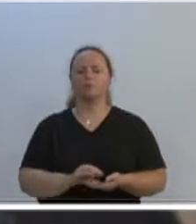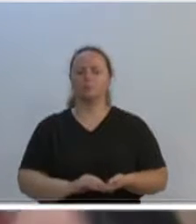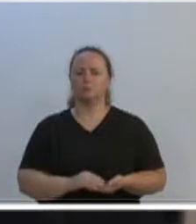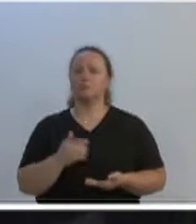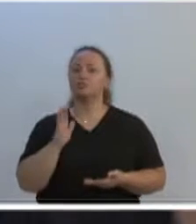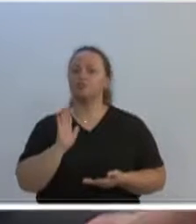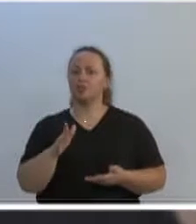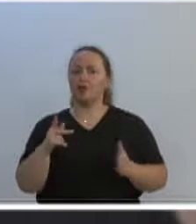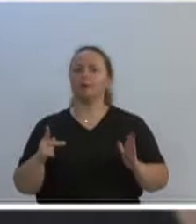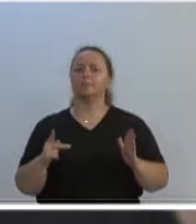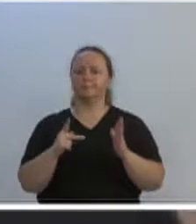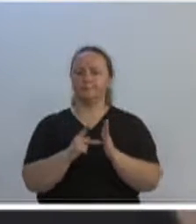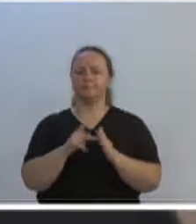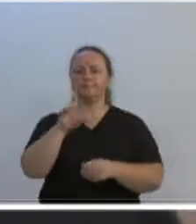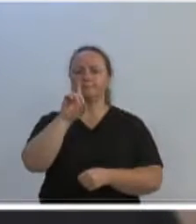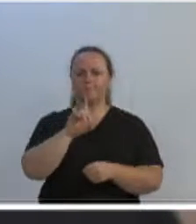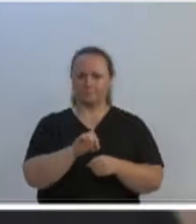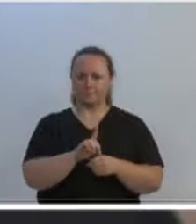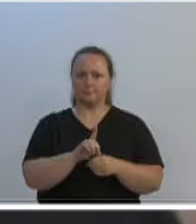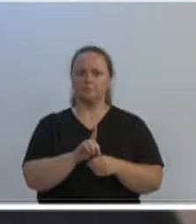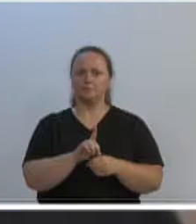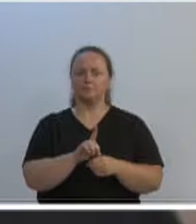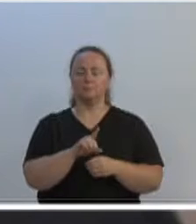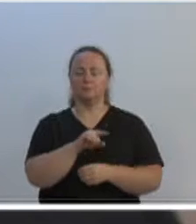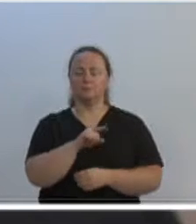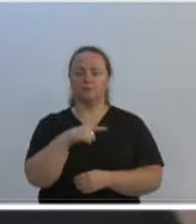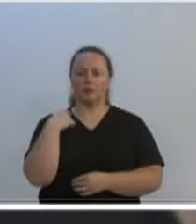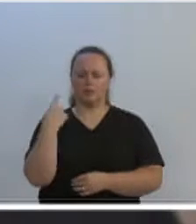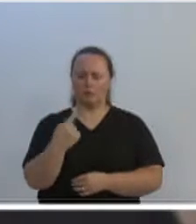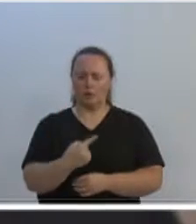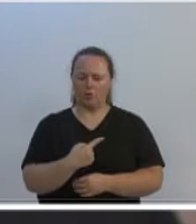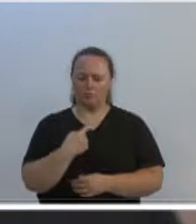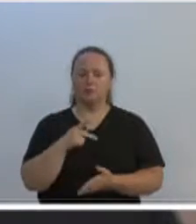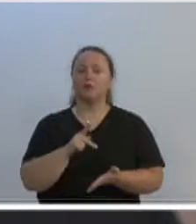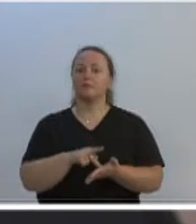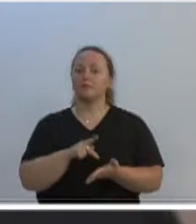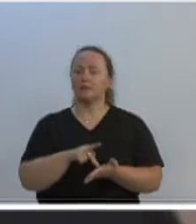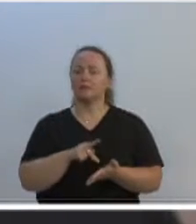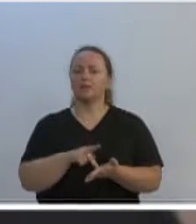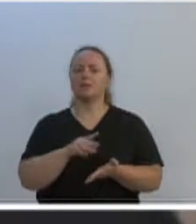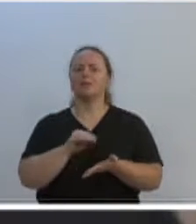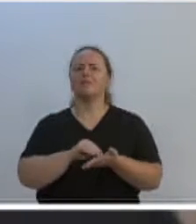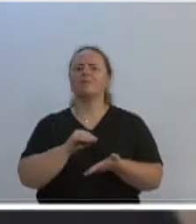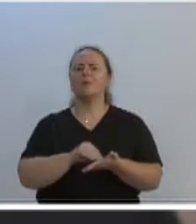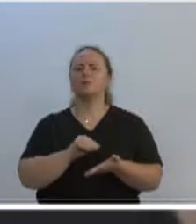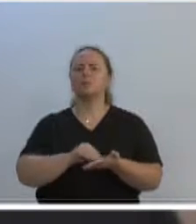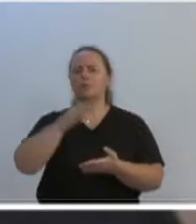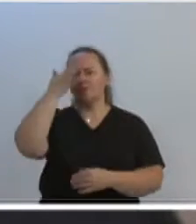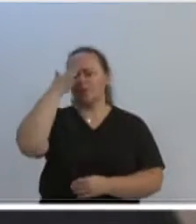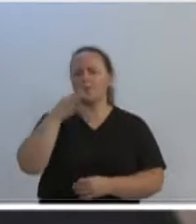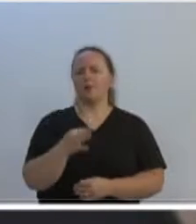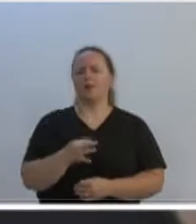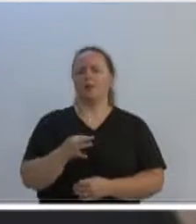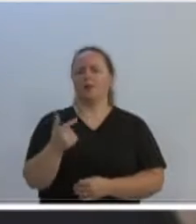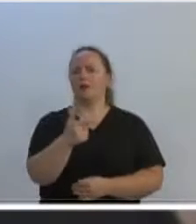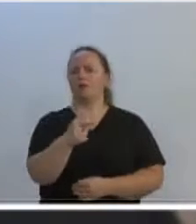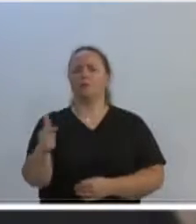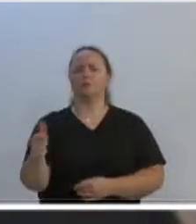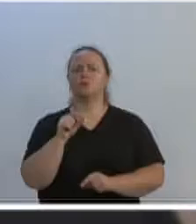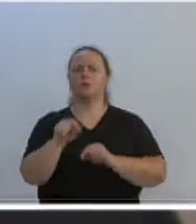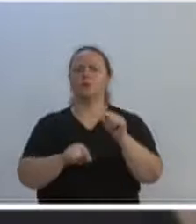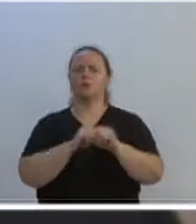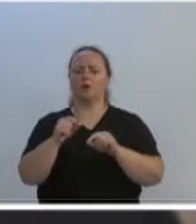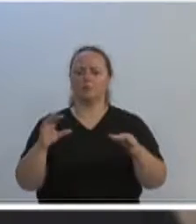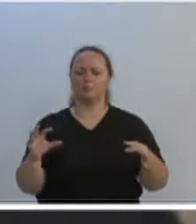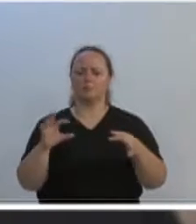PROCON, quando lá estava, nós não entendemos, nós inclusive fizemos um parecer a respeito disso, de que não havia a venda